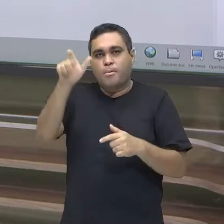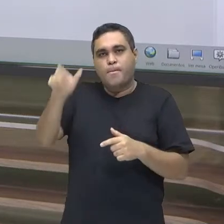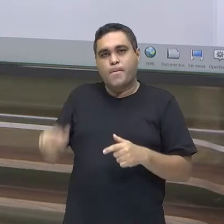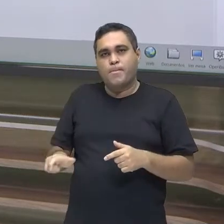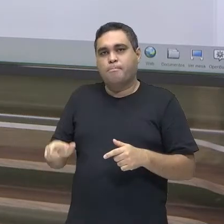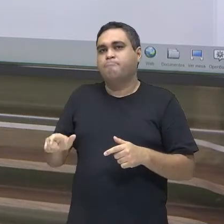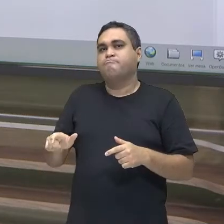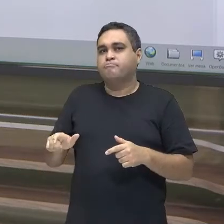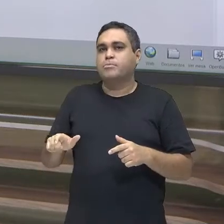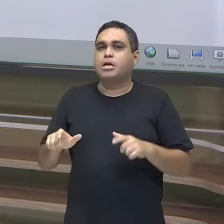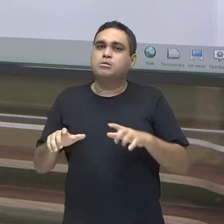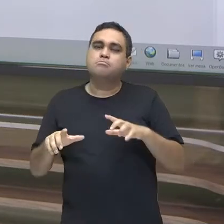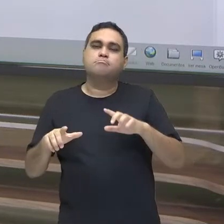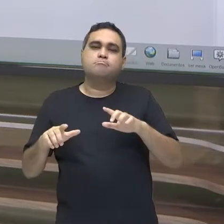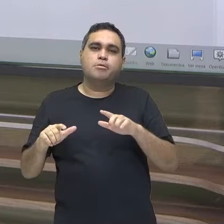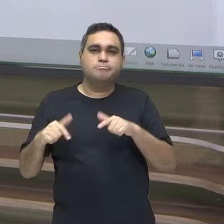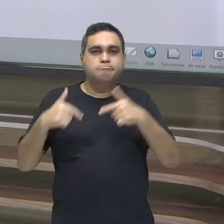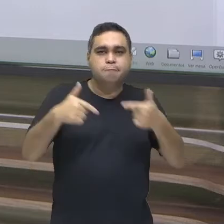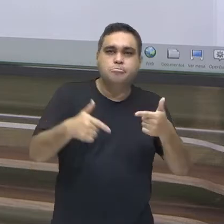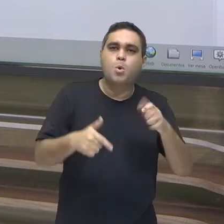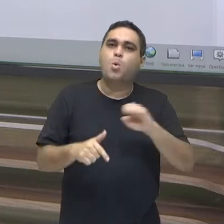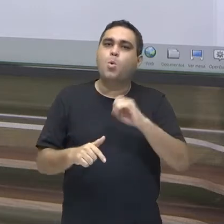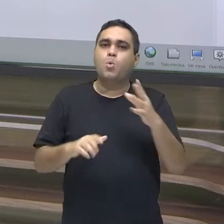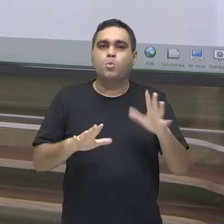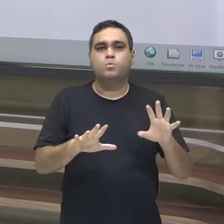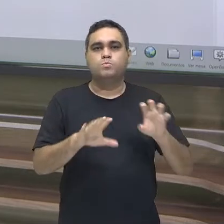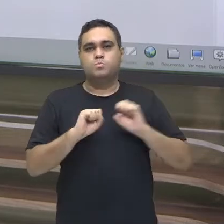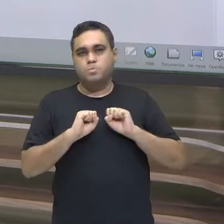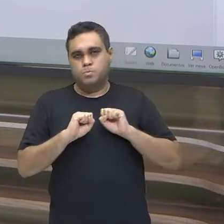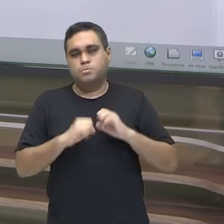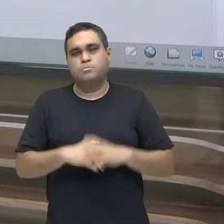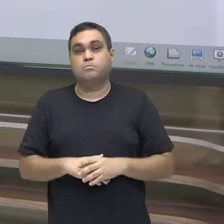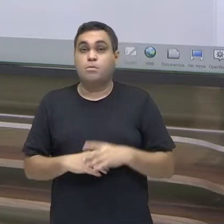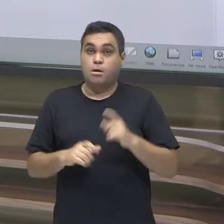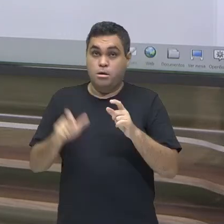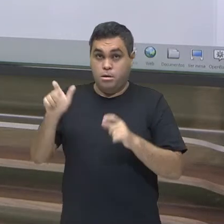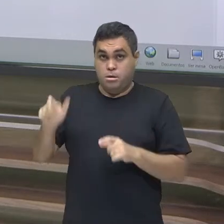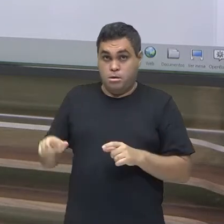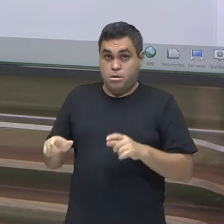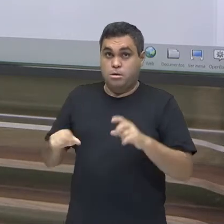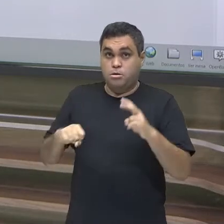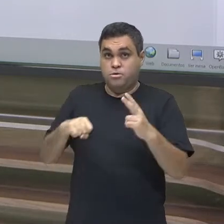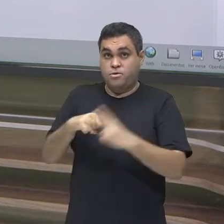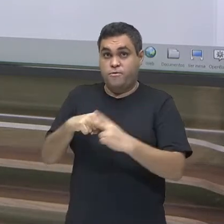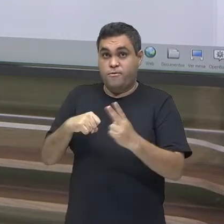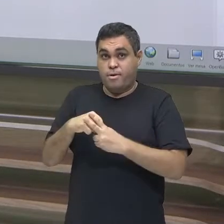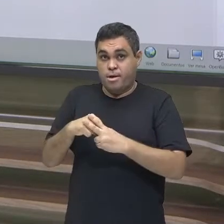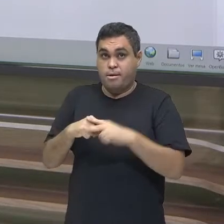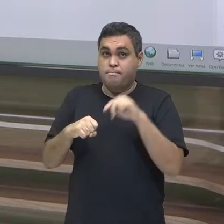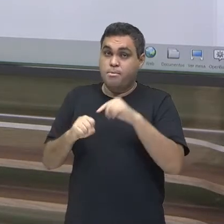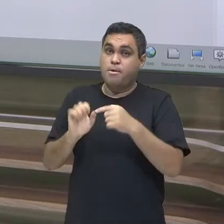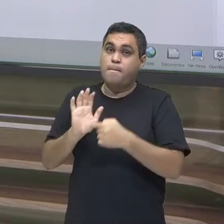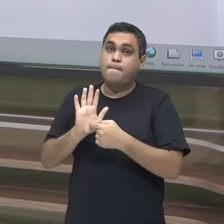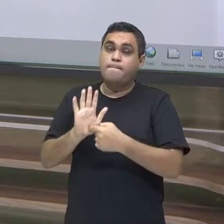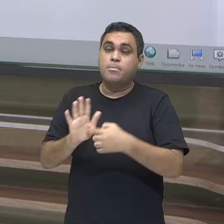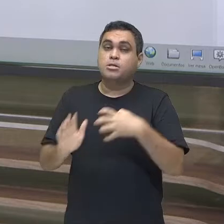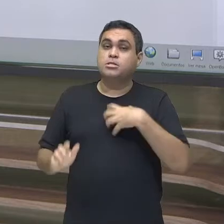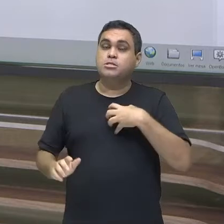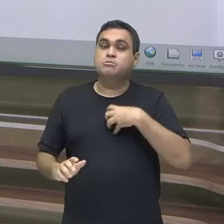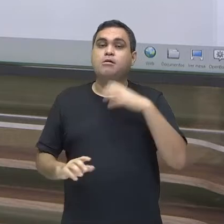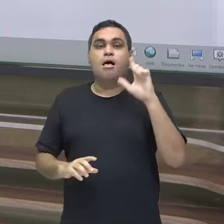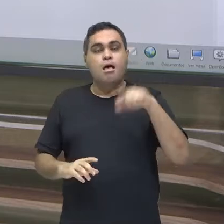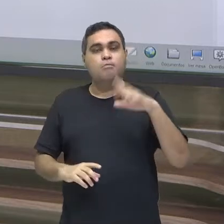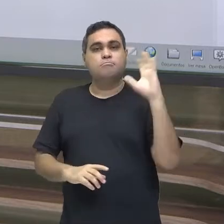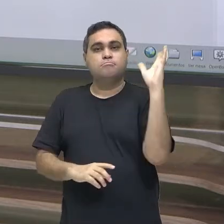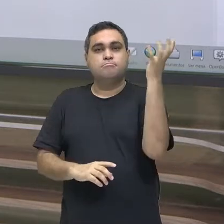praticando ou sofrendo esta ação. Estes verbos, eles são verbos que indicam literalmente